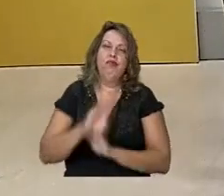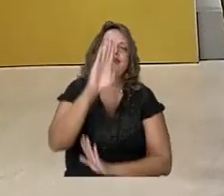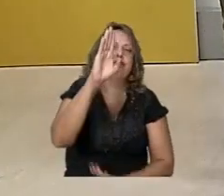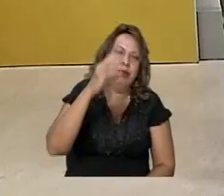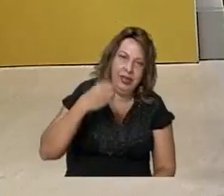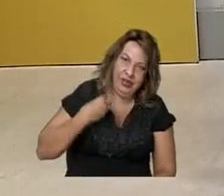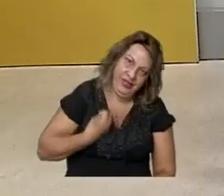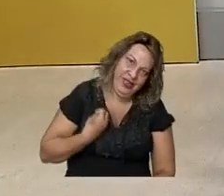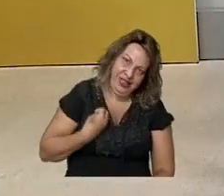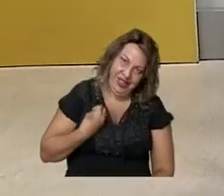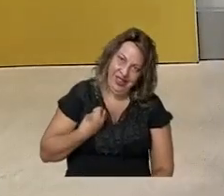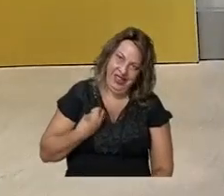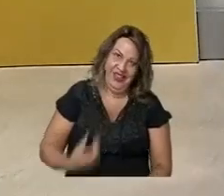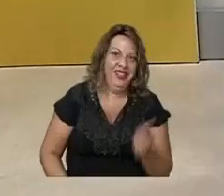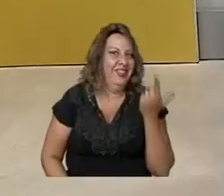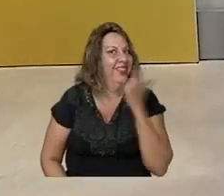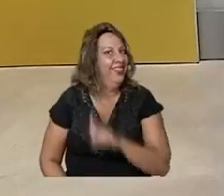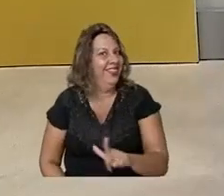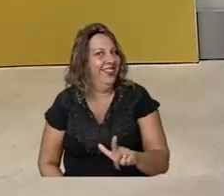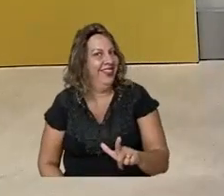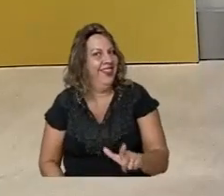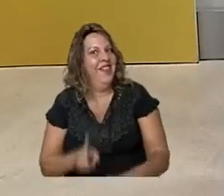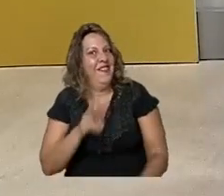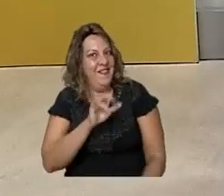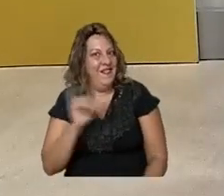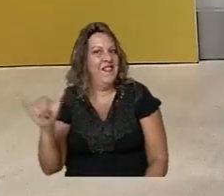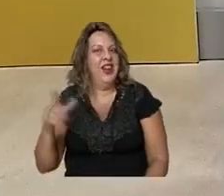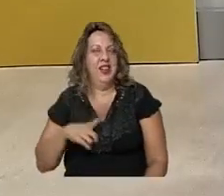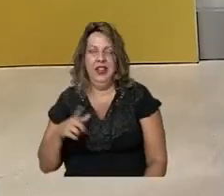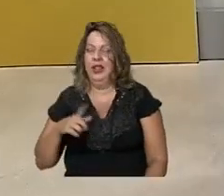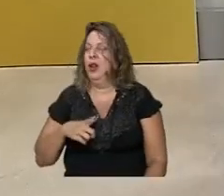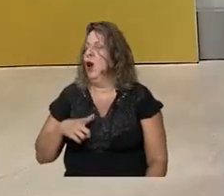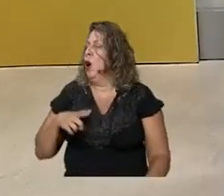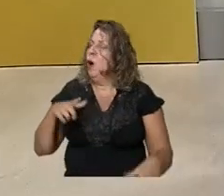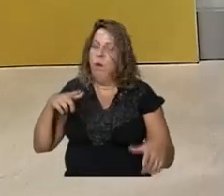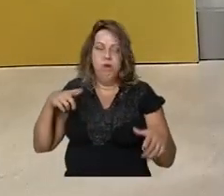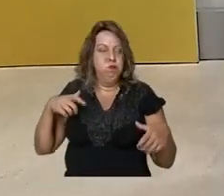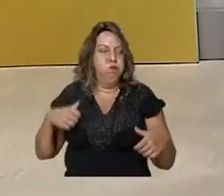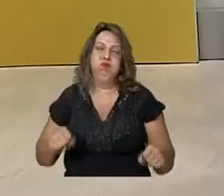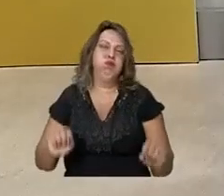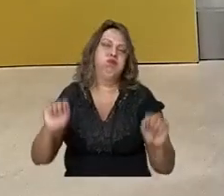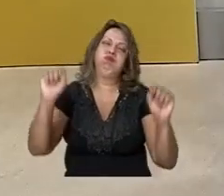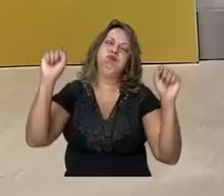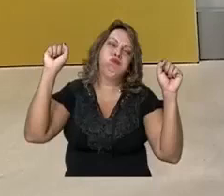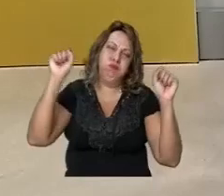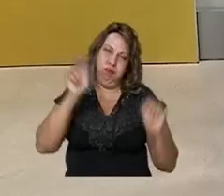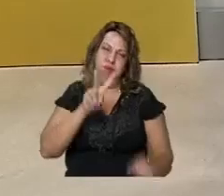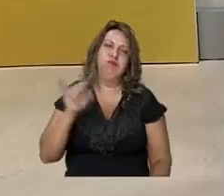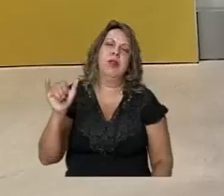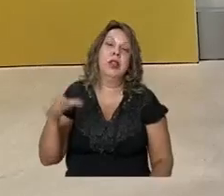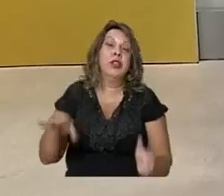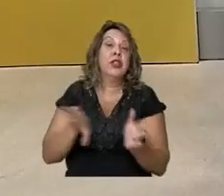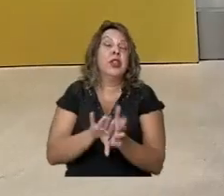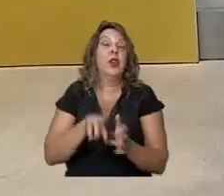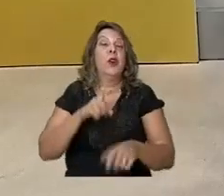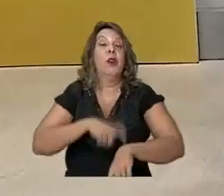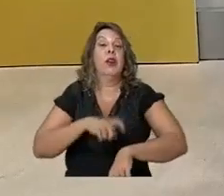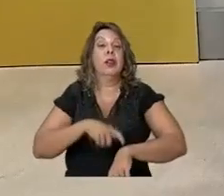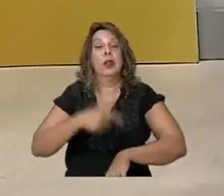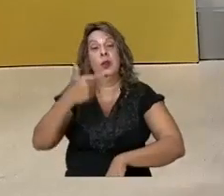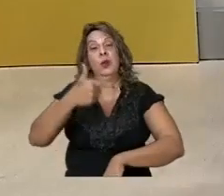Tenho certeza que o contemplado vai sair acelerando por aí. Feliz da vida, felizão mesmo, pois chegou a hora do